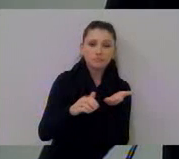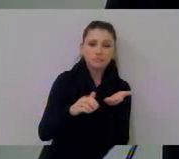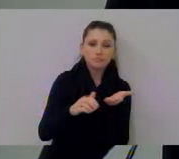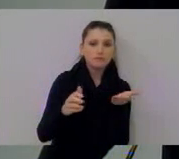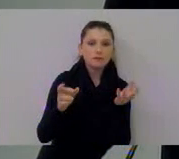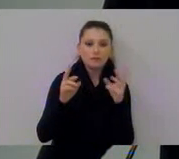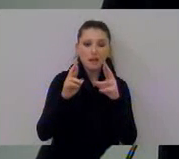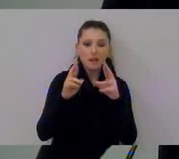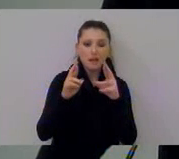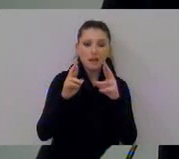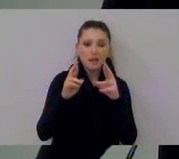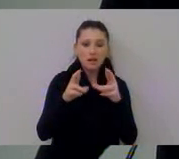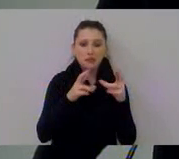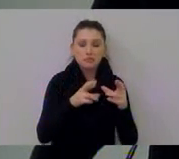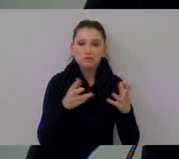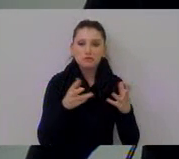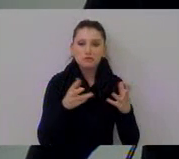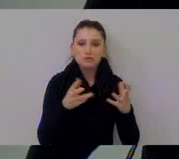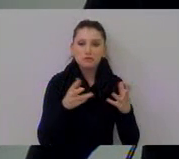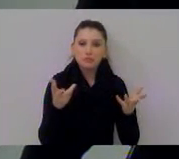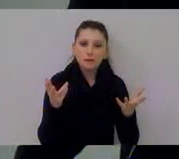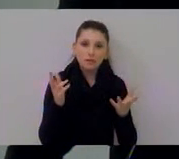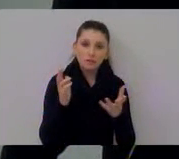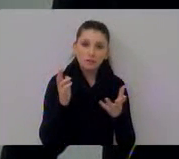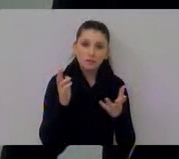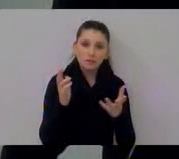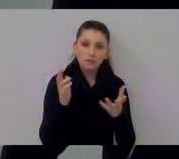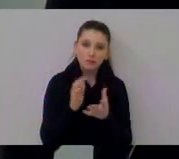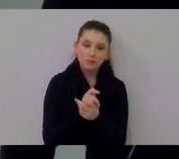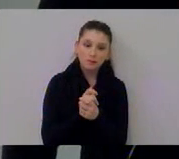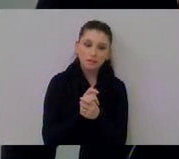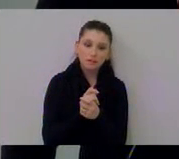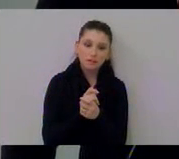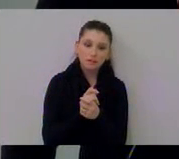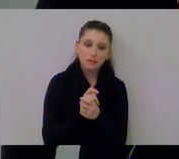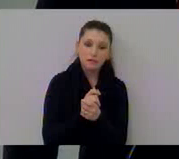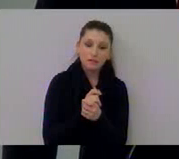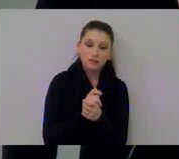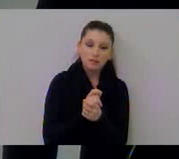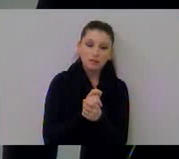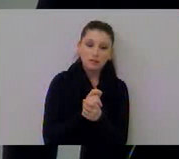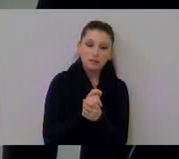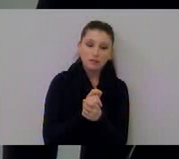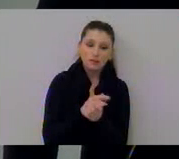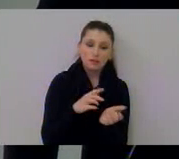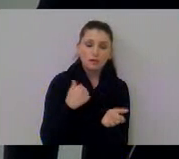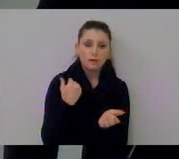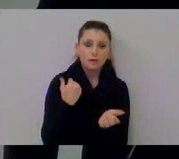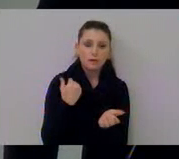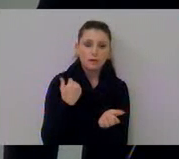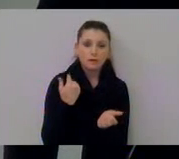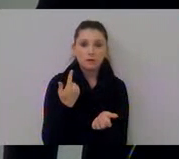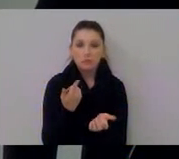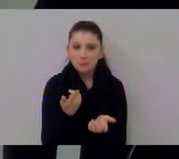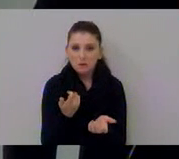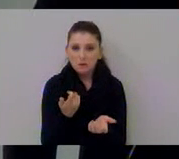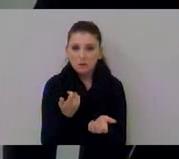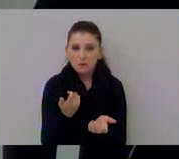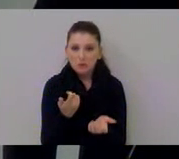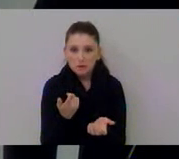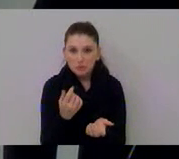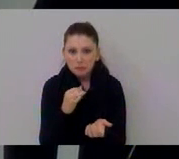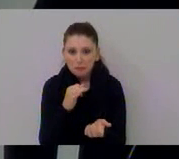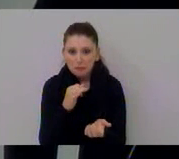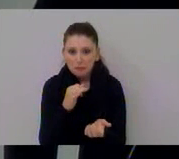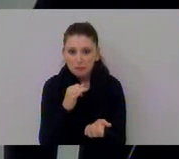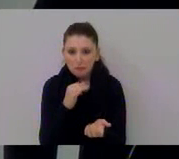Eu acho que nós vamos lamentar e profundamente a perda do